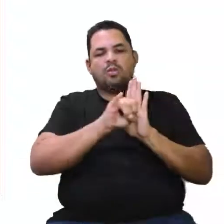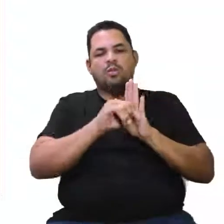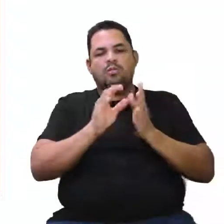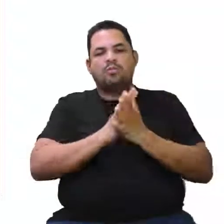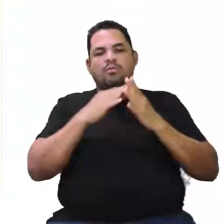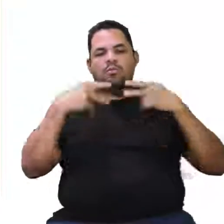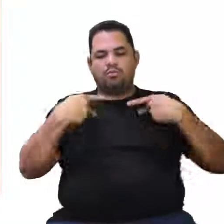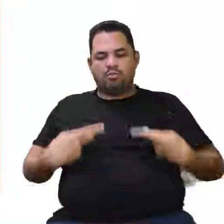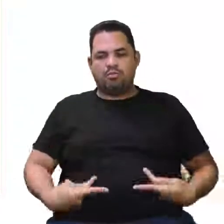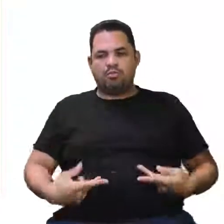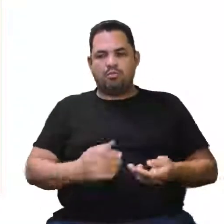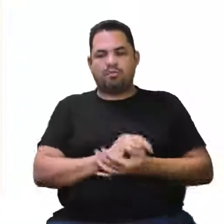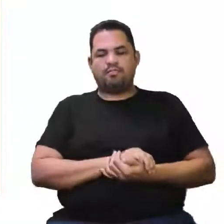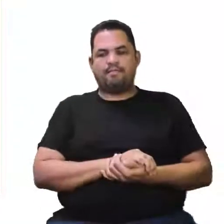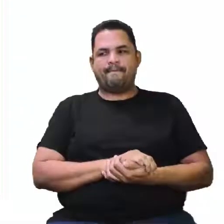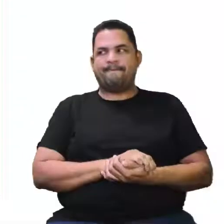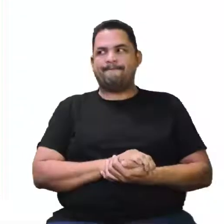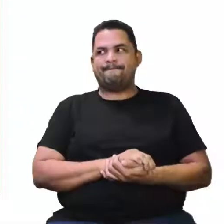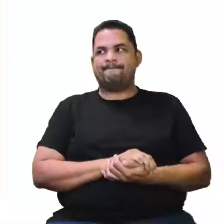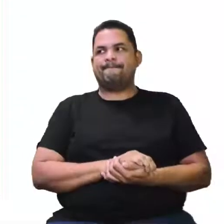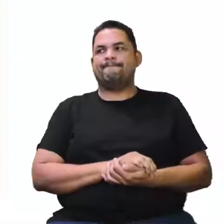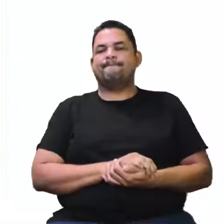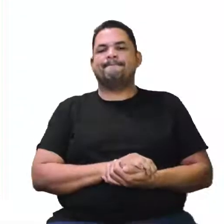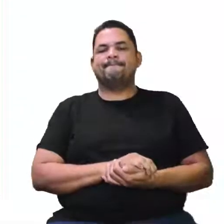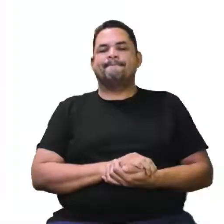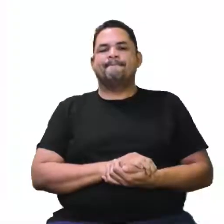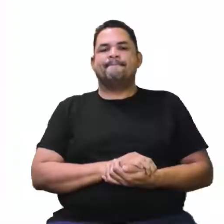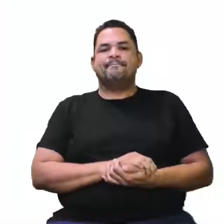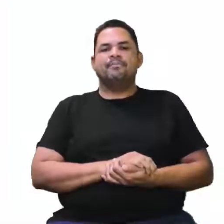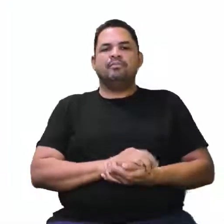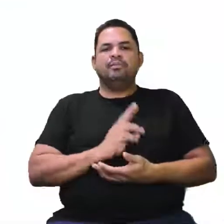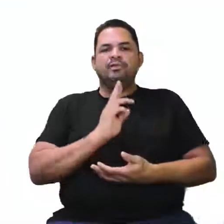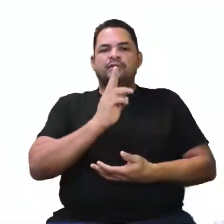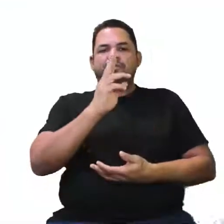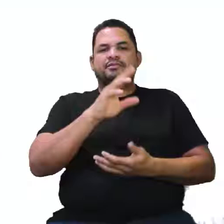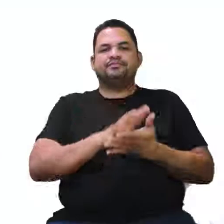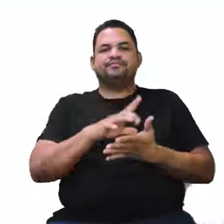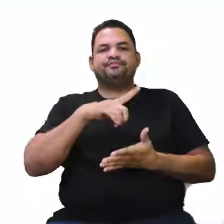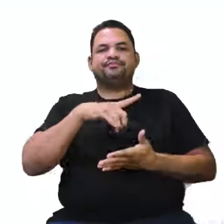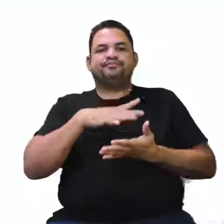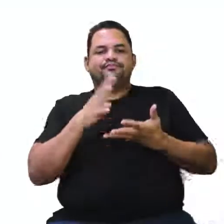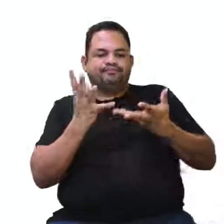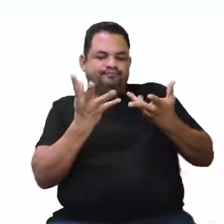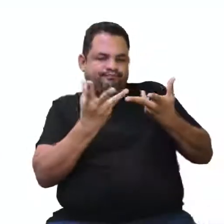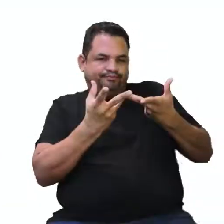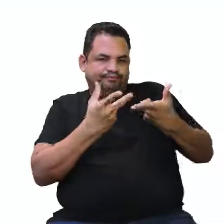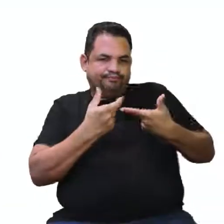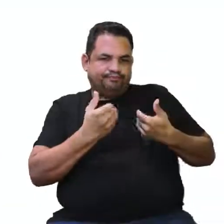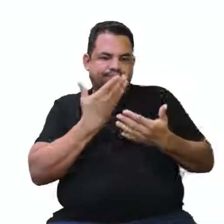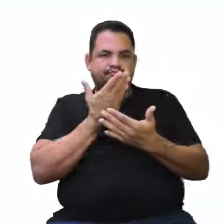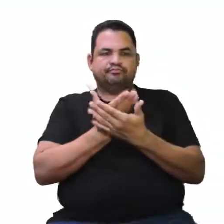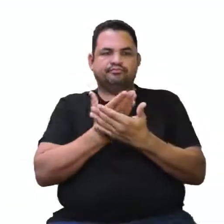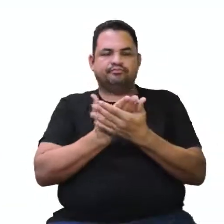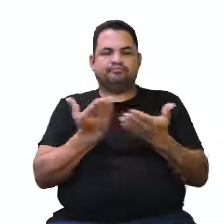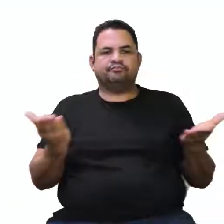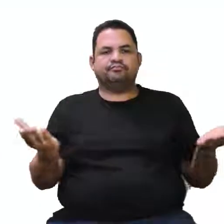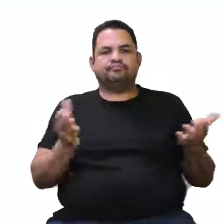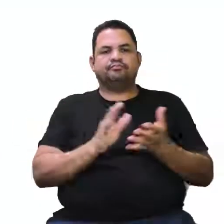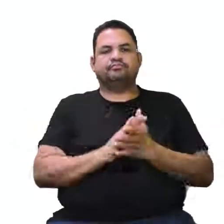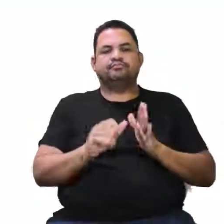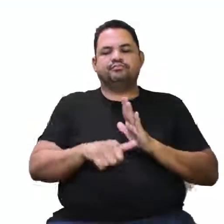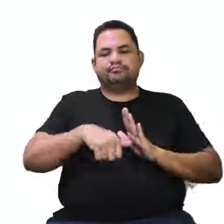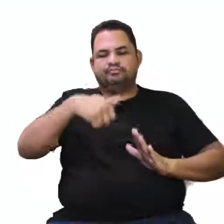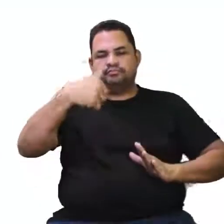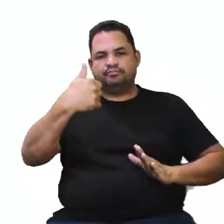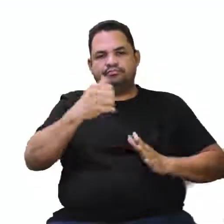identidade corporal. Certo? Continuando, nós temos aqui as habilidades da aula. A